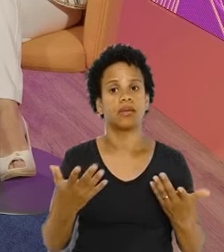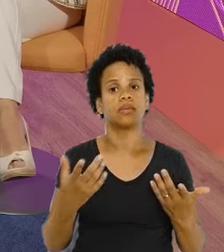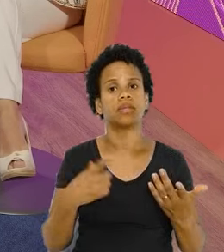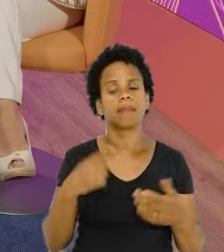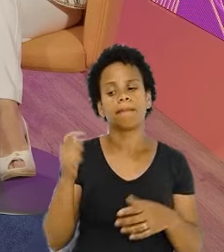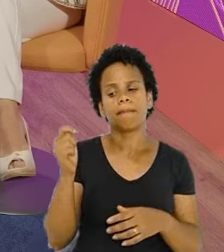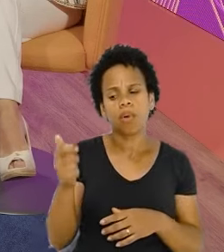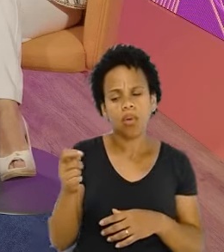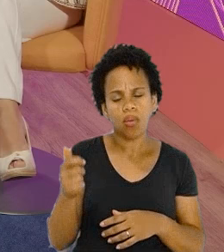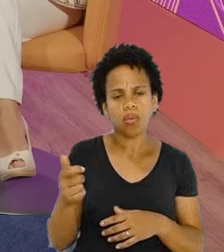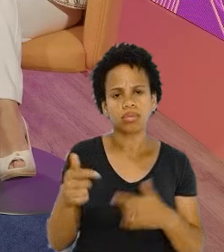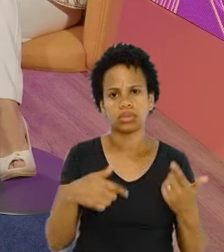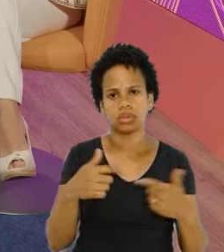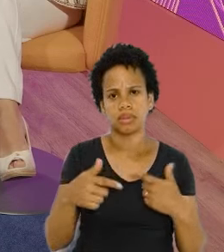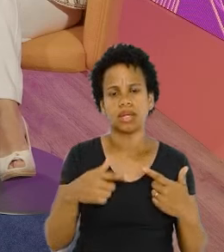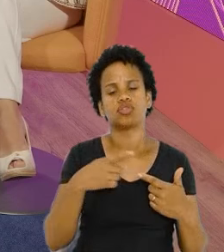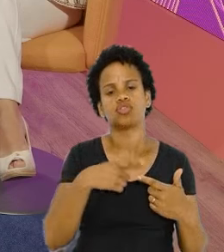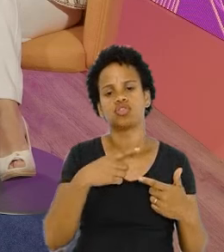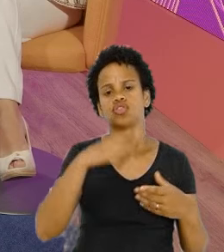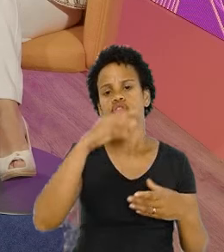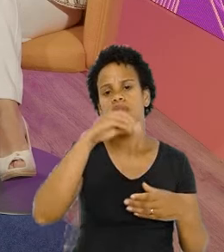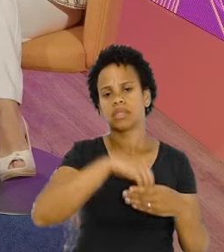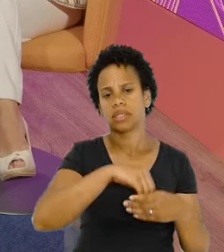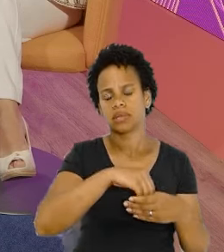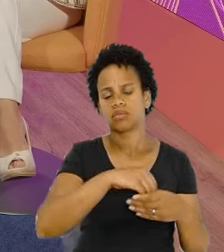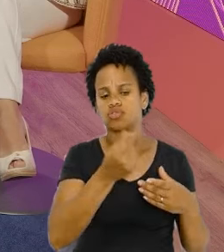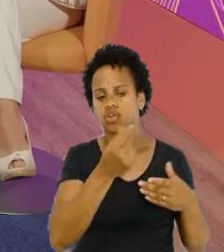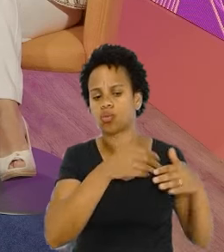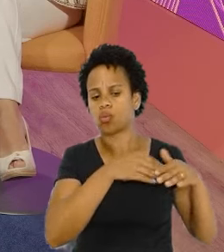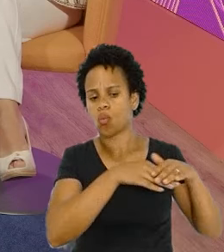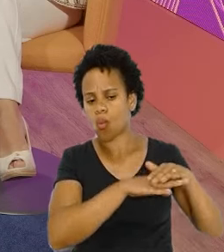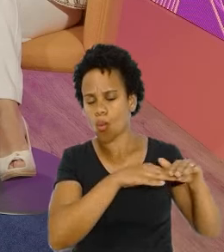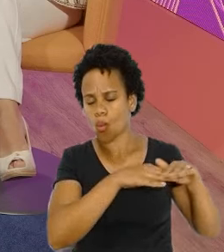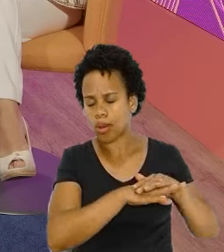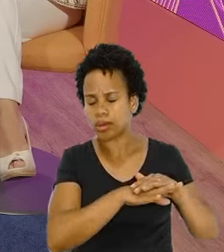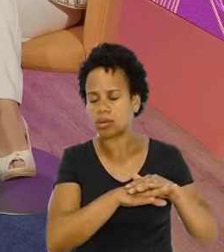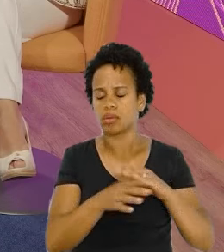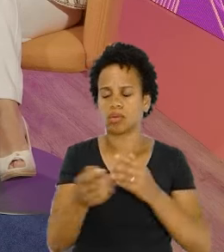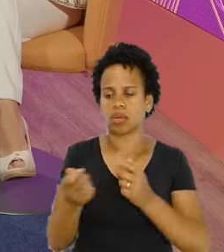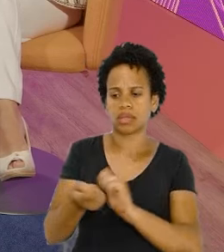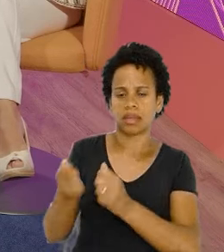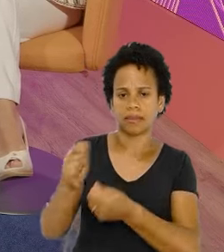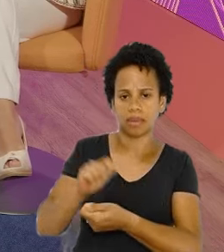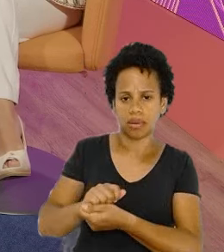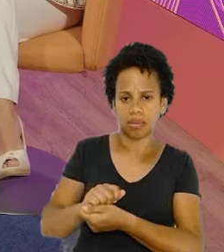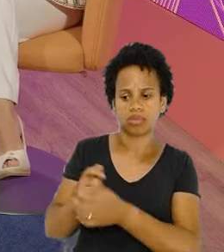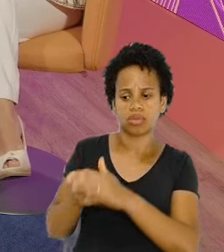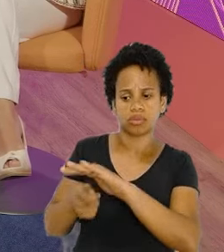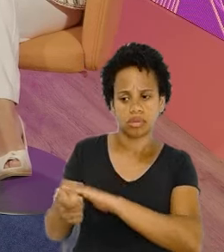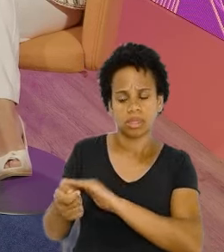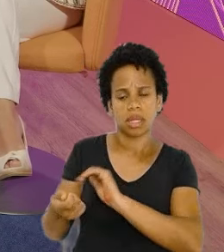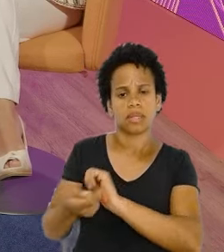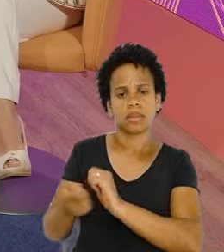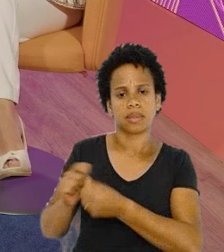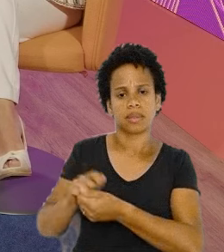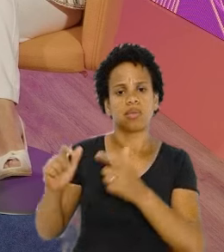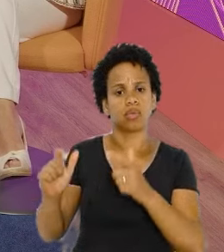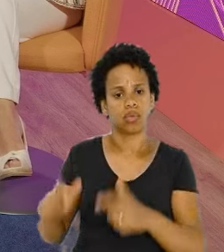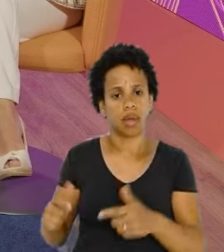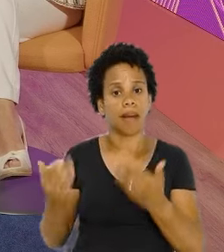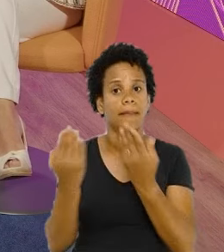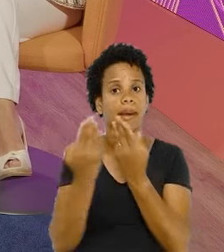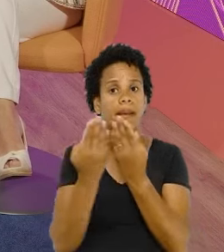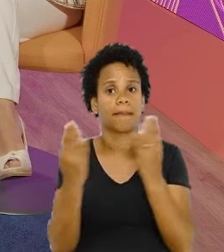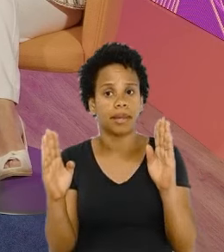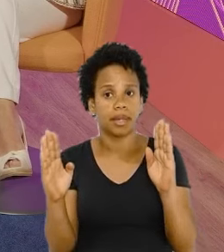pequena tudo que nós tínhamos dentro de caixa nós colocamos ali nós adaptamos o espaço para poder abrir então